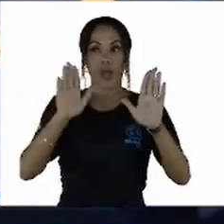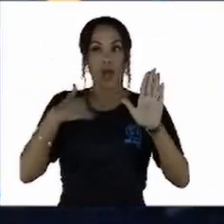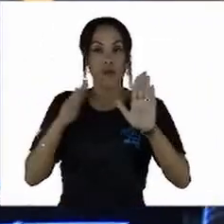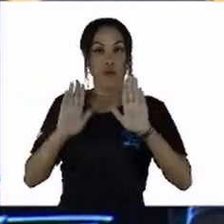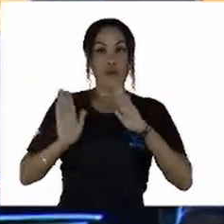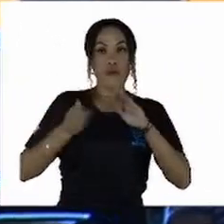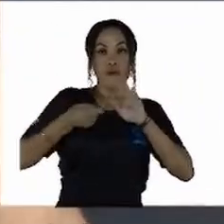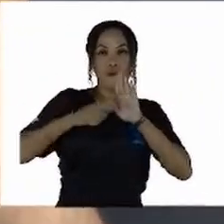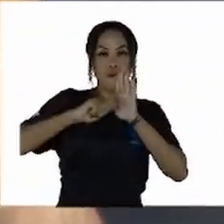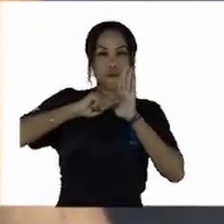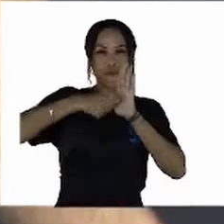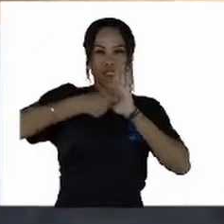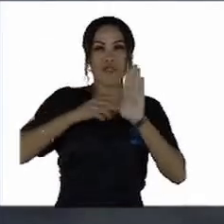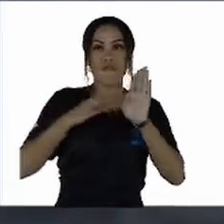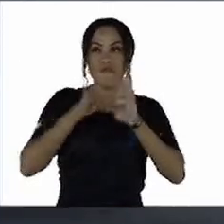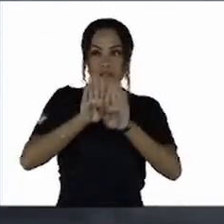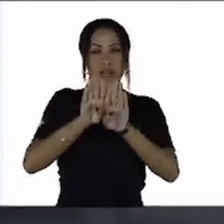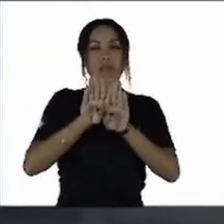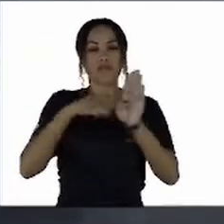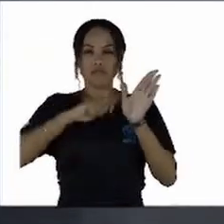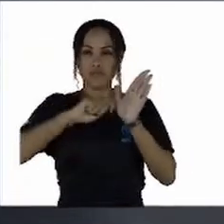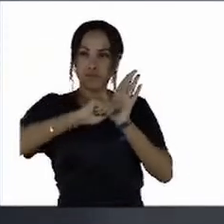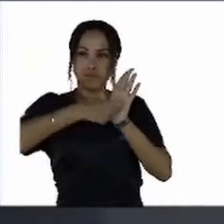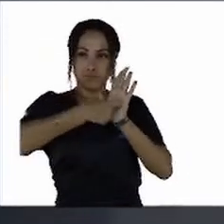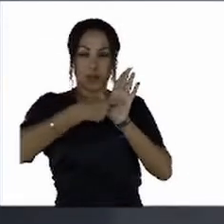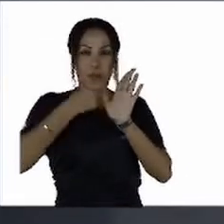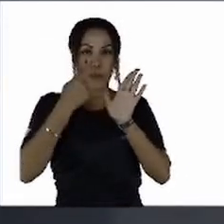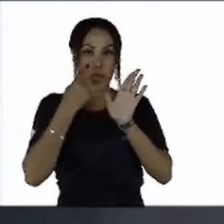caixa aqui. Eu vou deixar